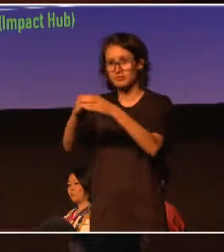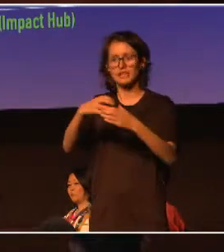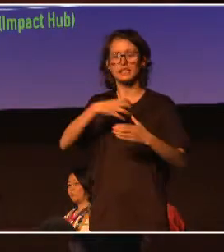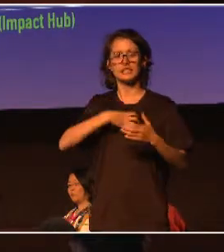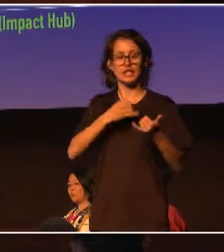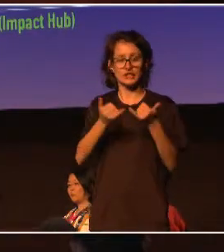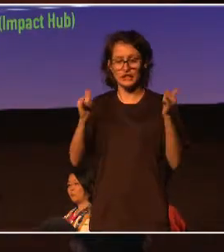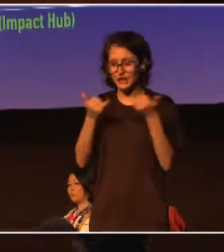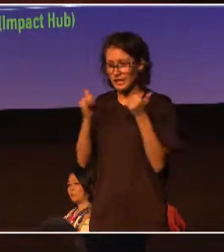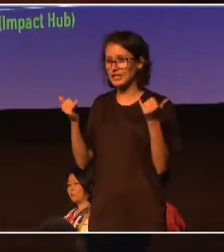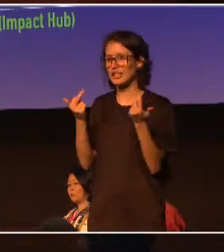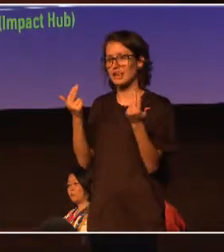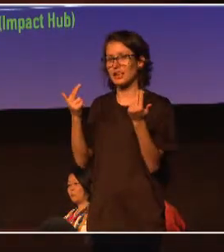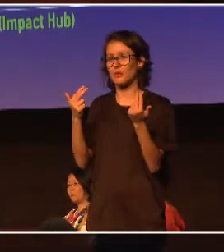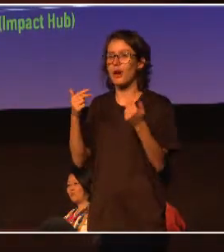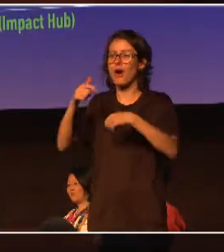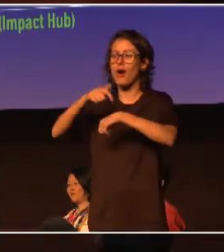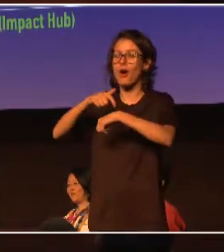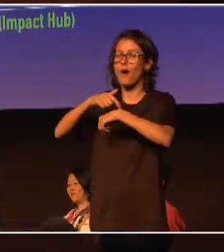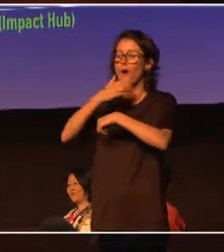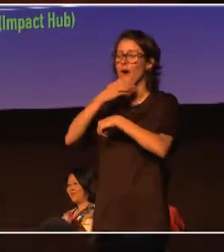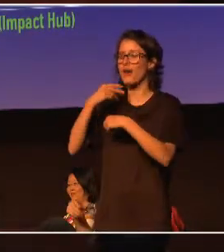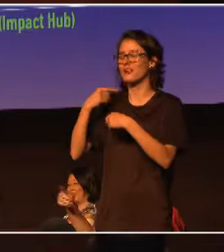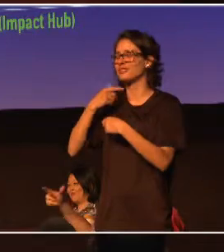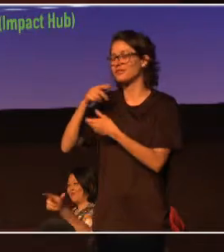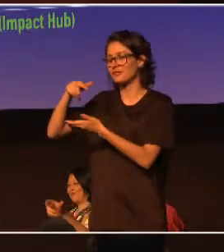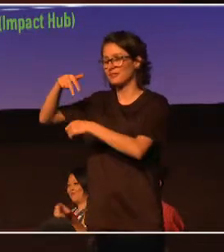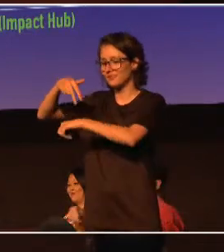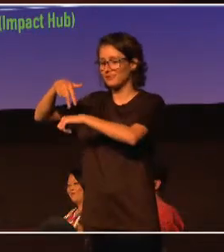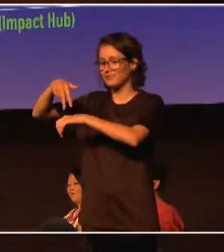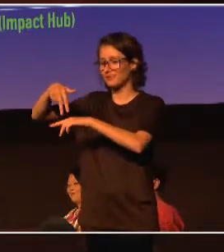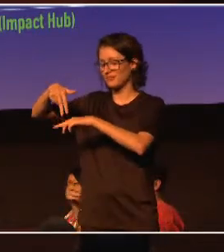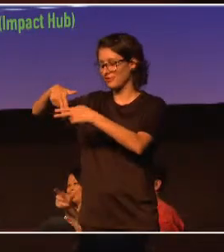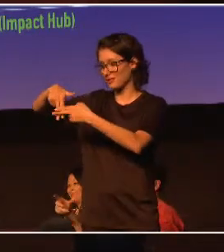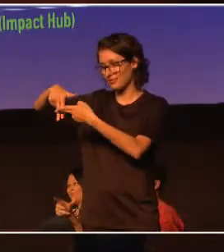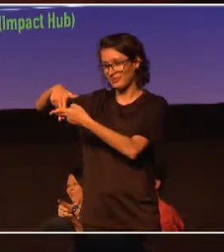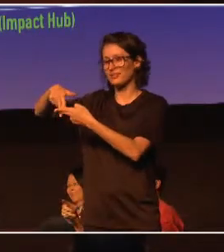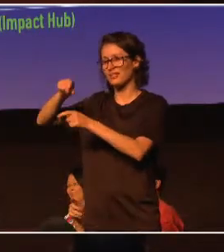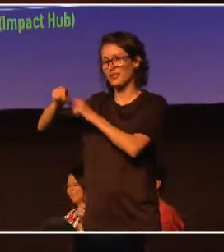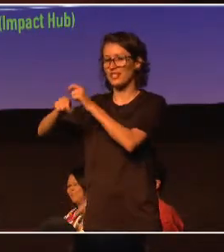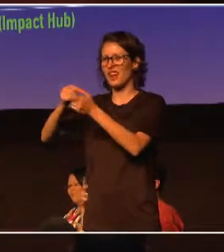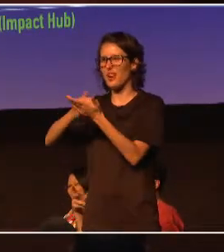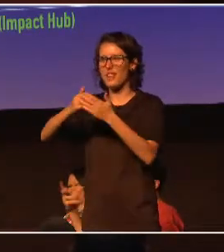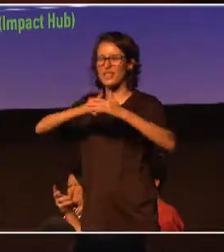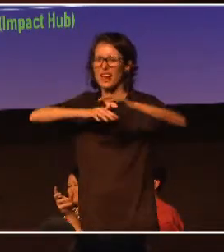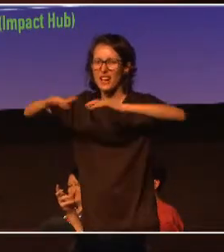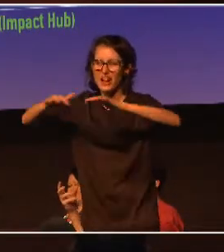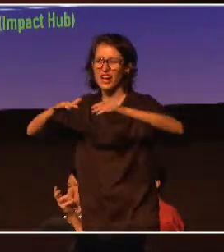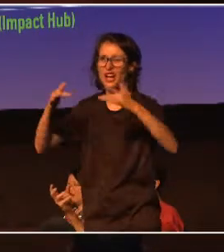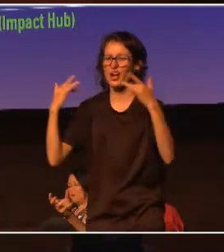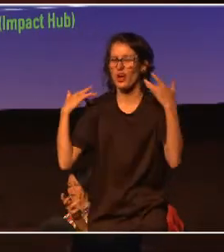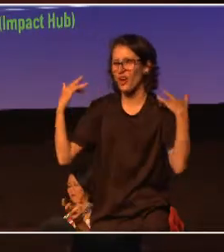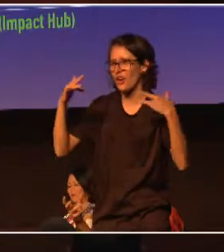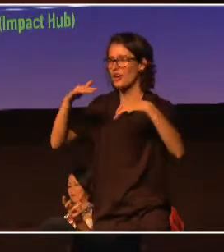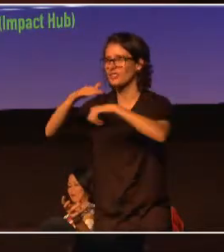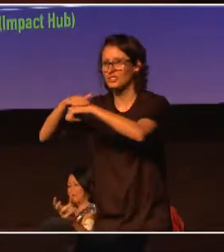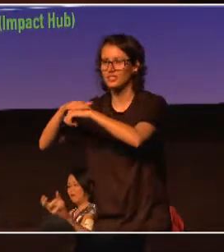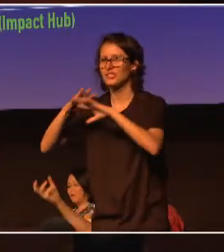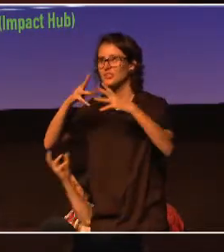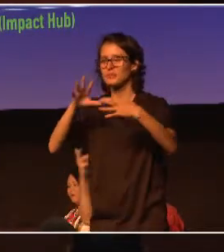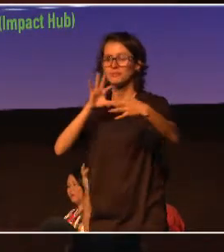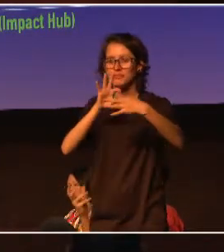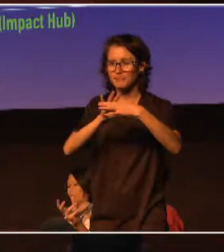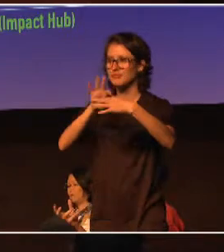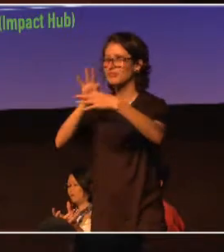que a gente está sentindo aqui quando o Edgar põe a gente para se colar um no outro, faz toda a bagunça, porque está todo mundo conectado nos seus pequenos